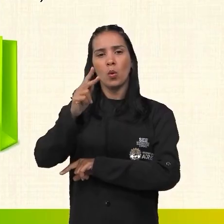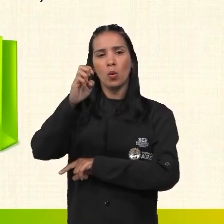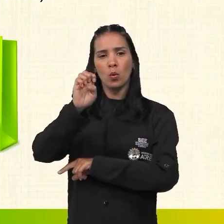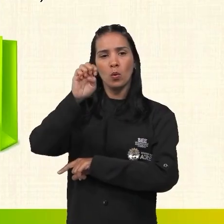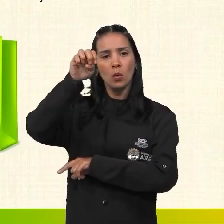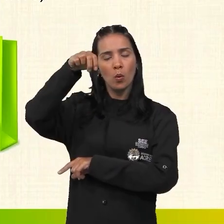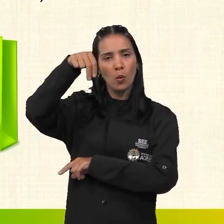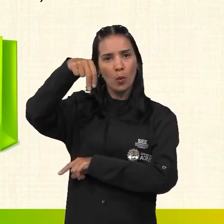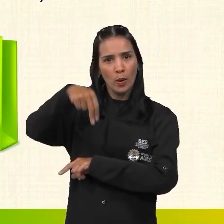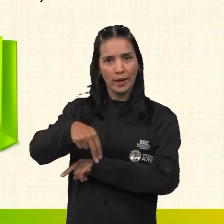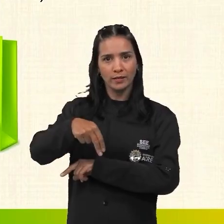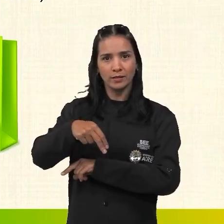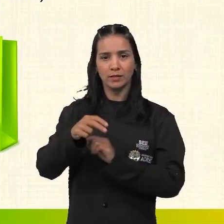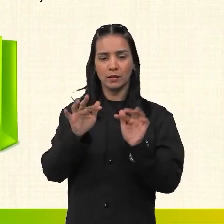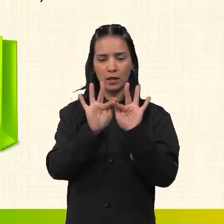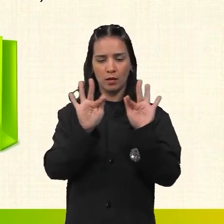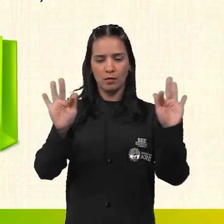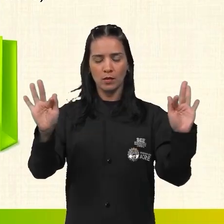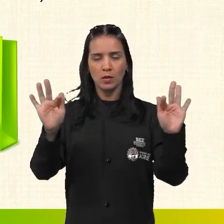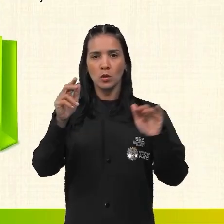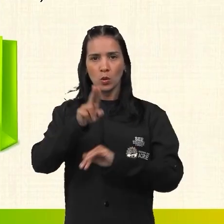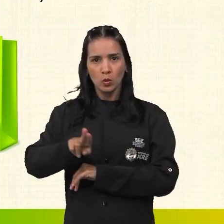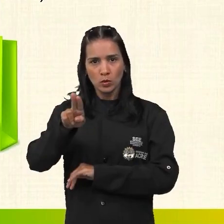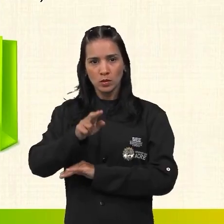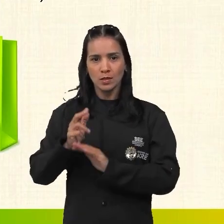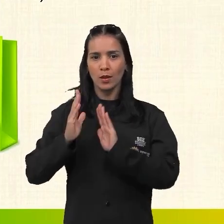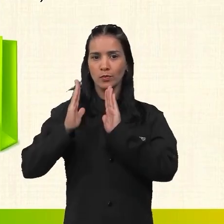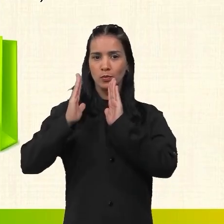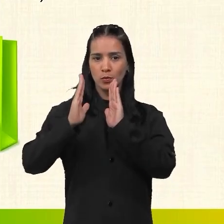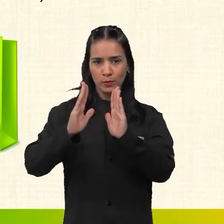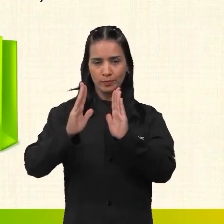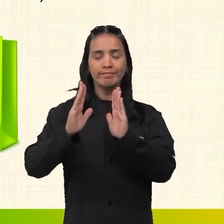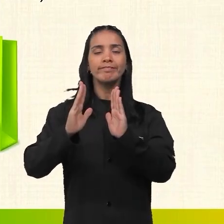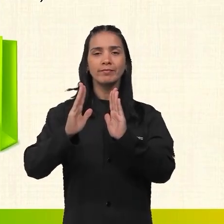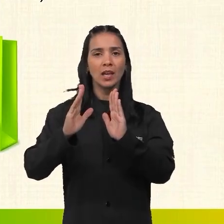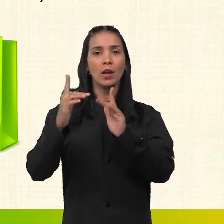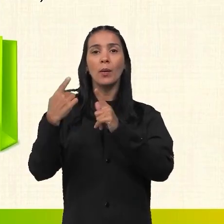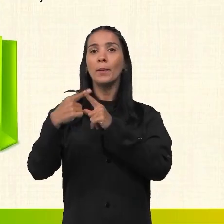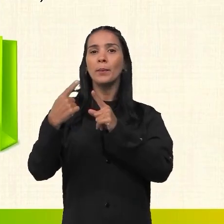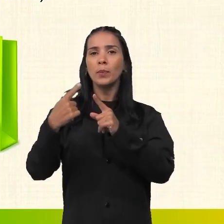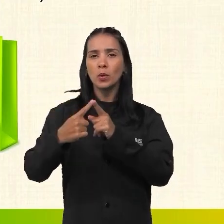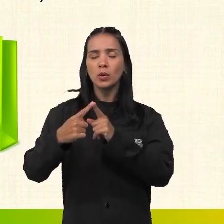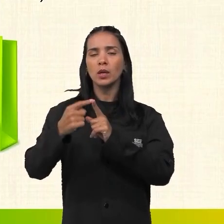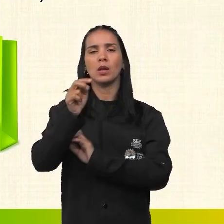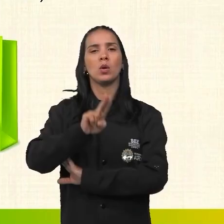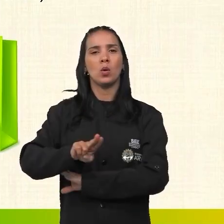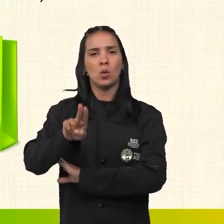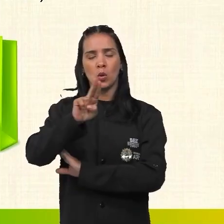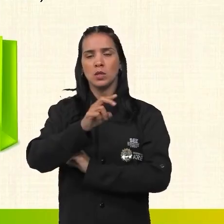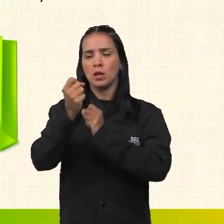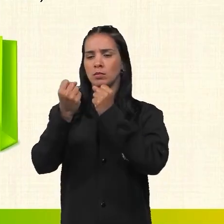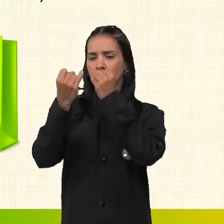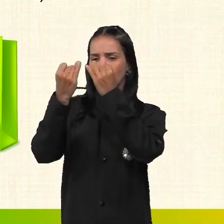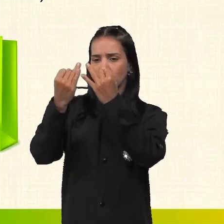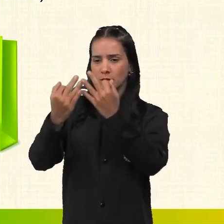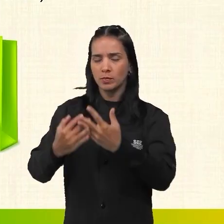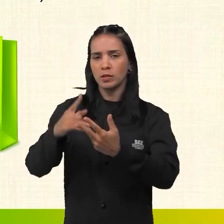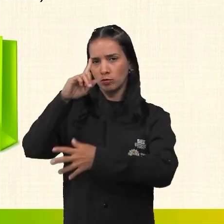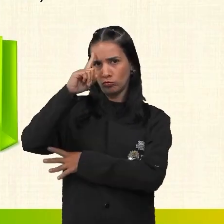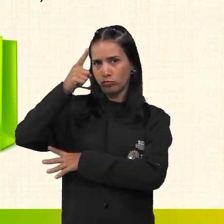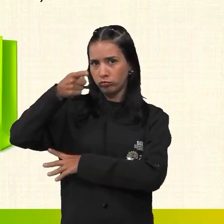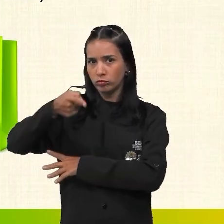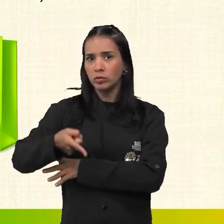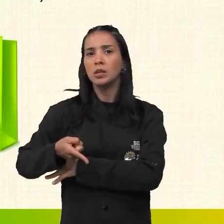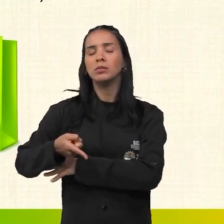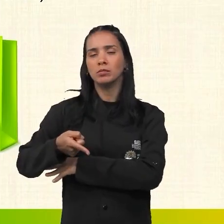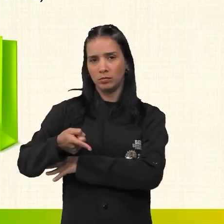no meio da frase, ok? Então, ele está sendo utilizado para fazer uma justificativa, uma afirmativa.